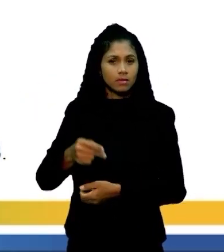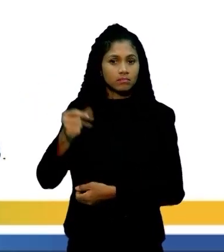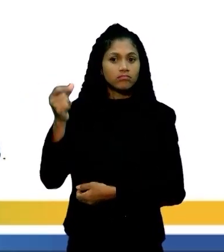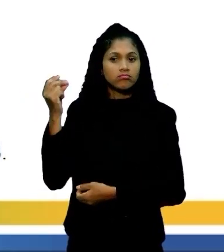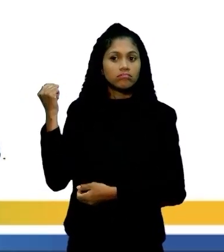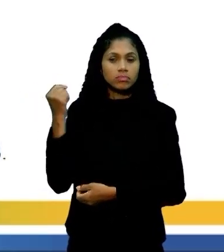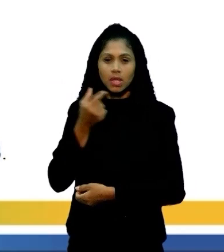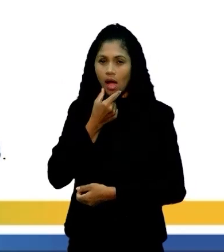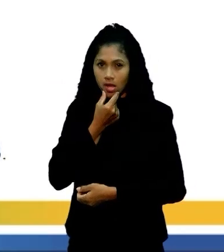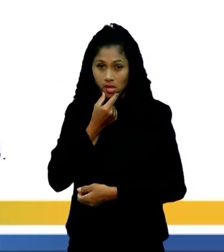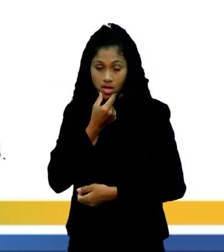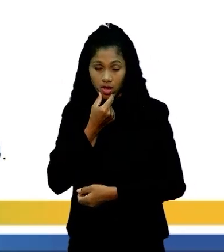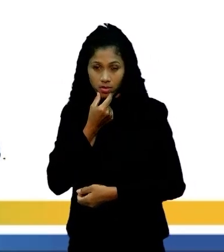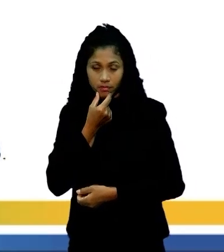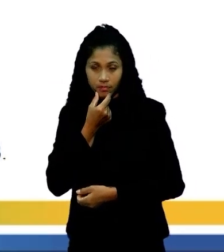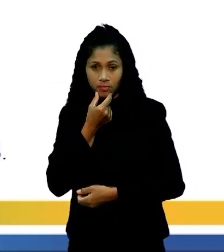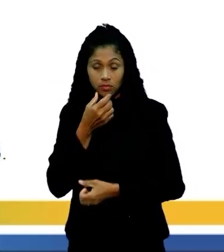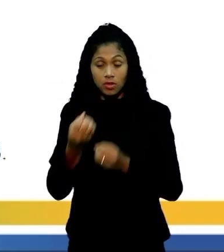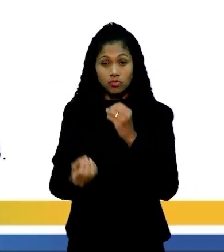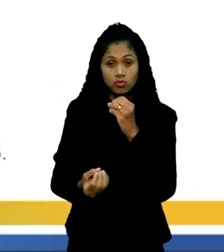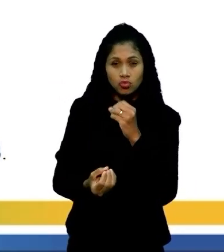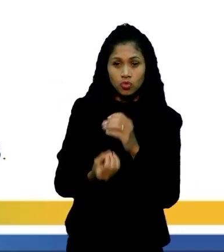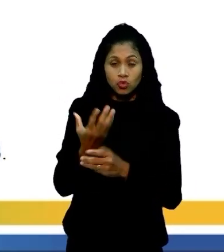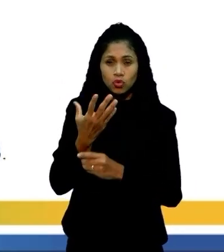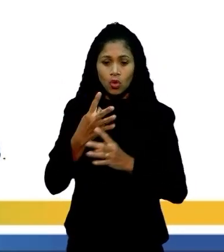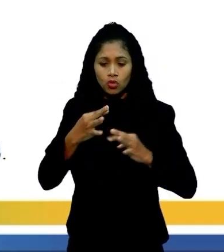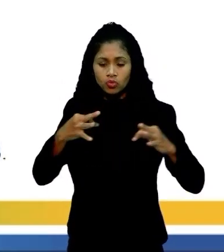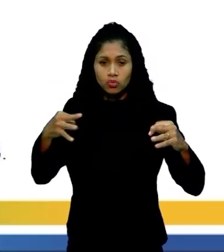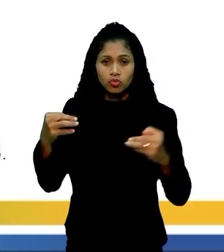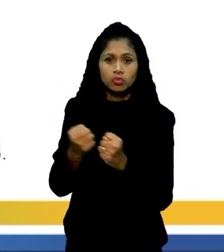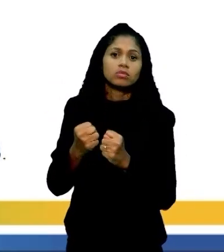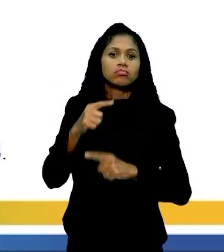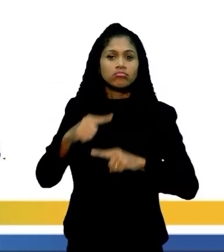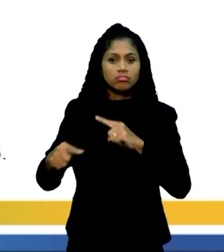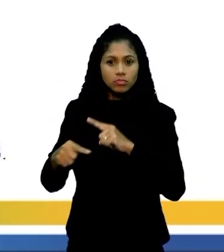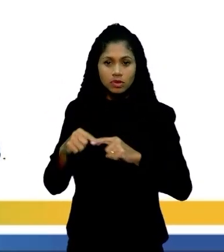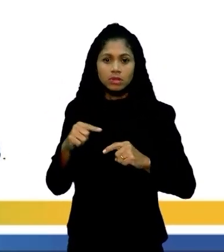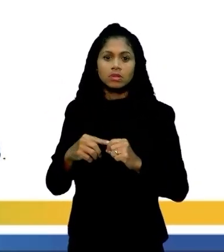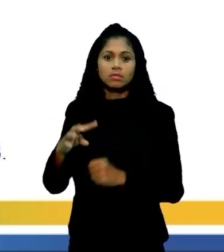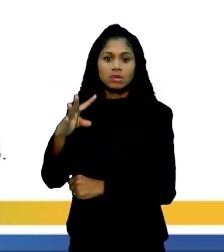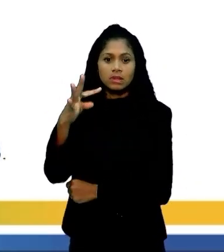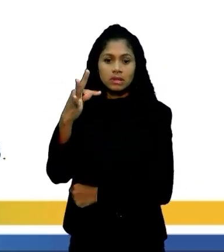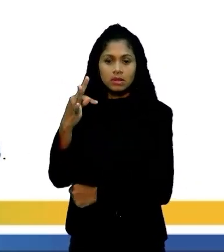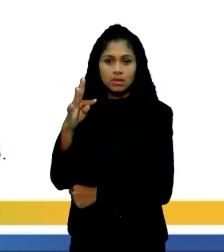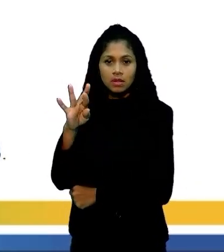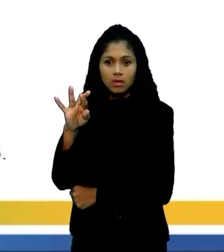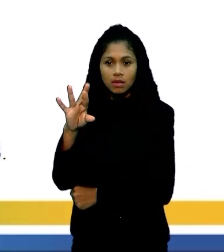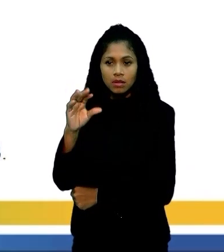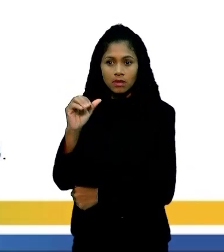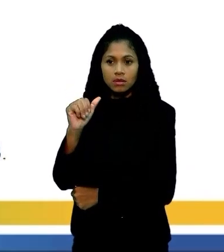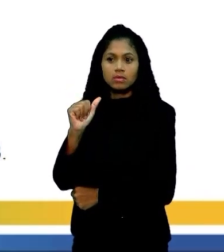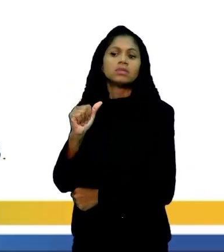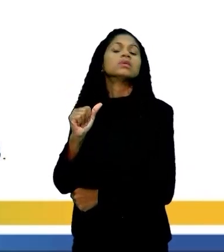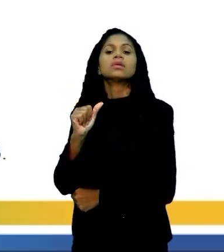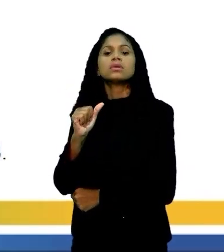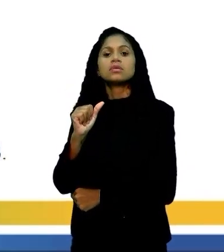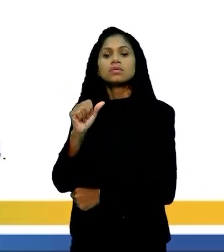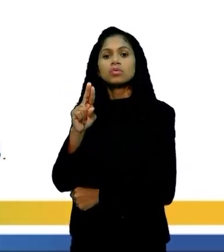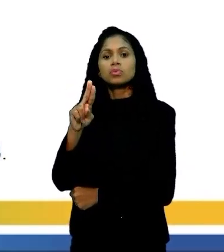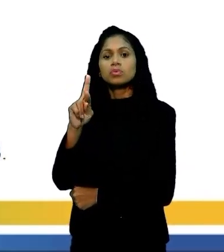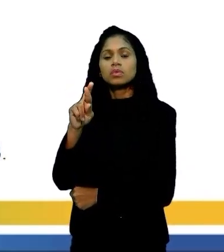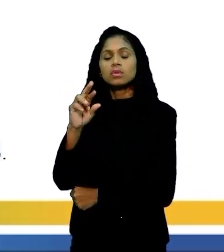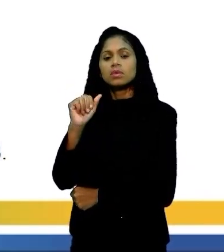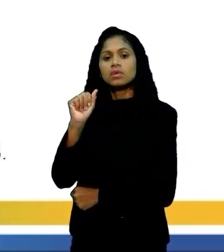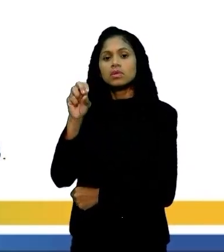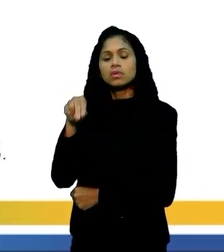Unidos, né, ele descobriu todos os elementos transurânicos. E com isso, pessoal, ele reconfigurou a